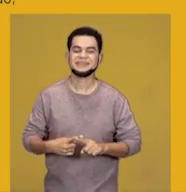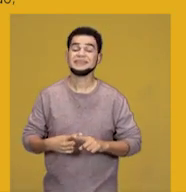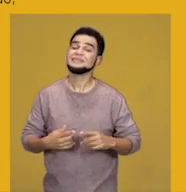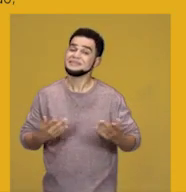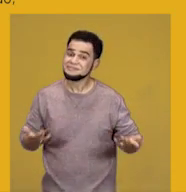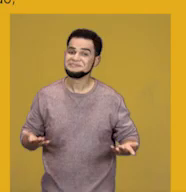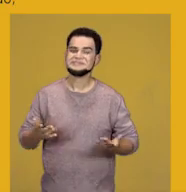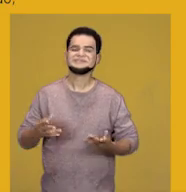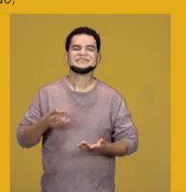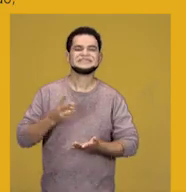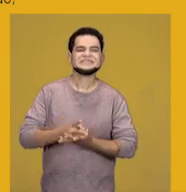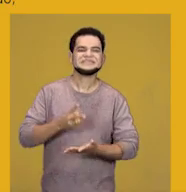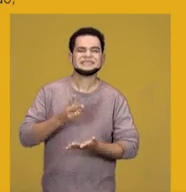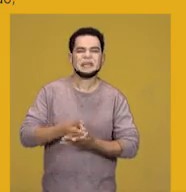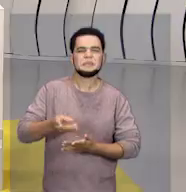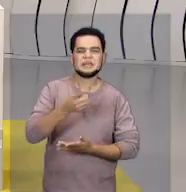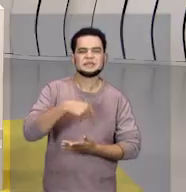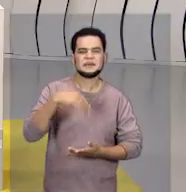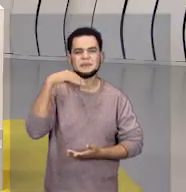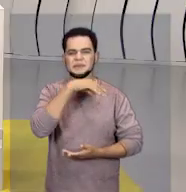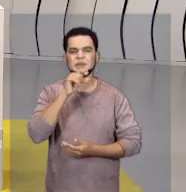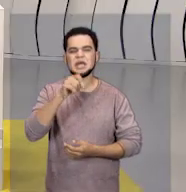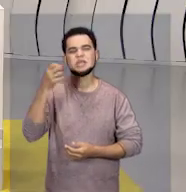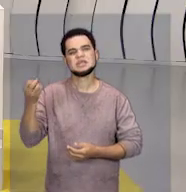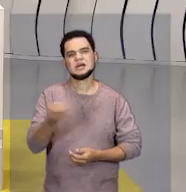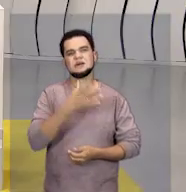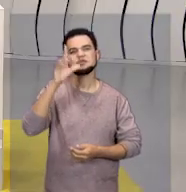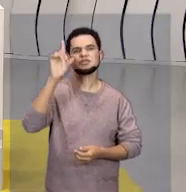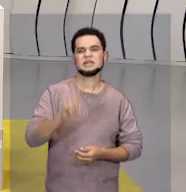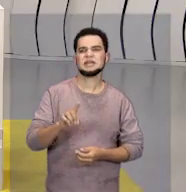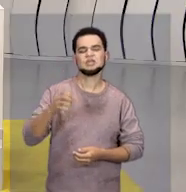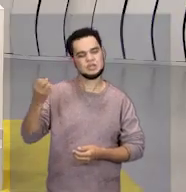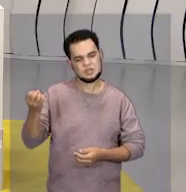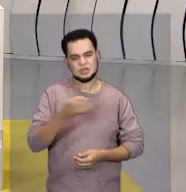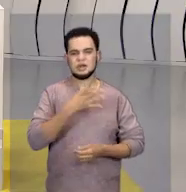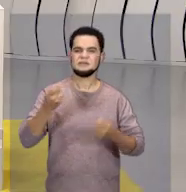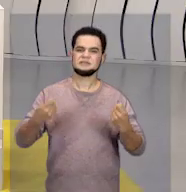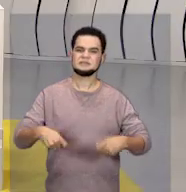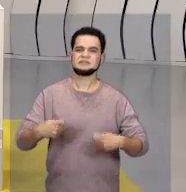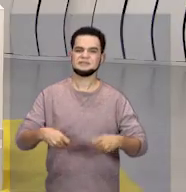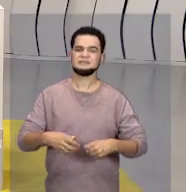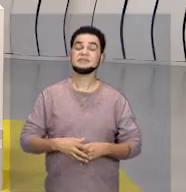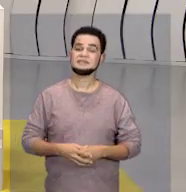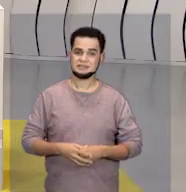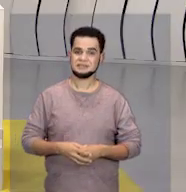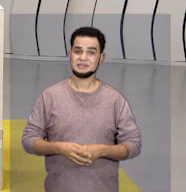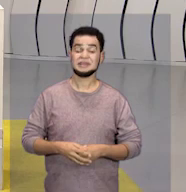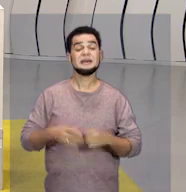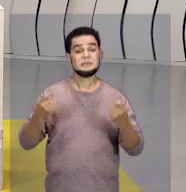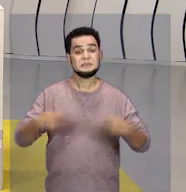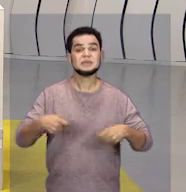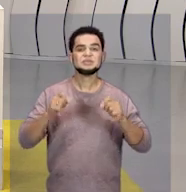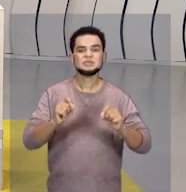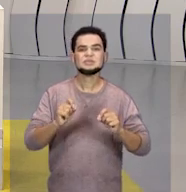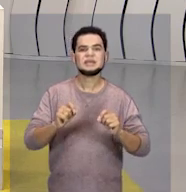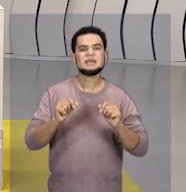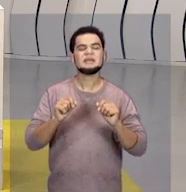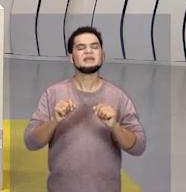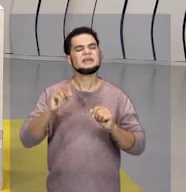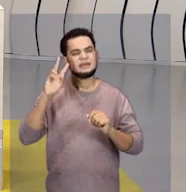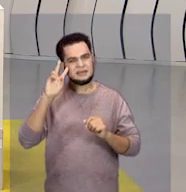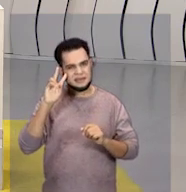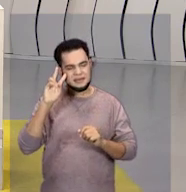vai perceber que é necessário novos direitos e novos deveres. É necessário que seja feito o reconhecimento